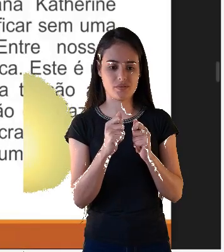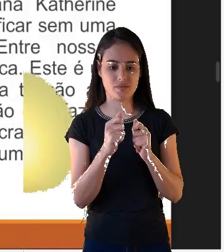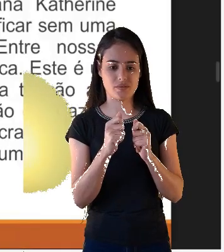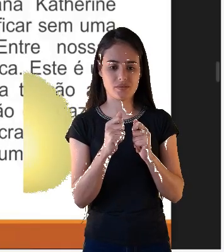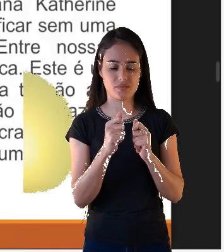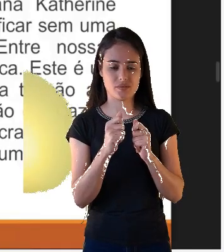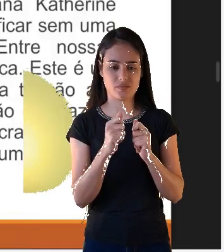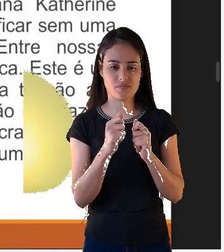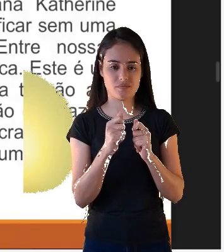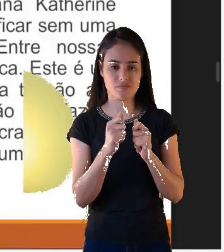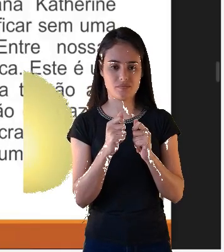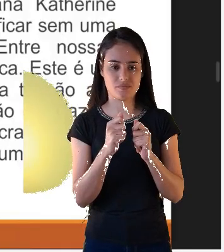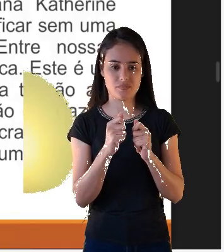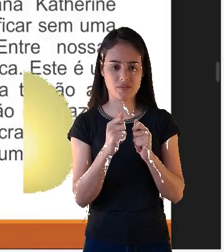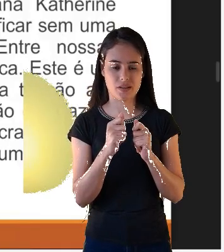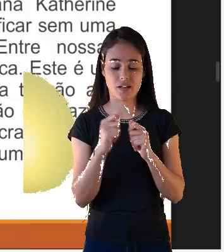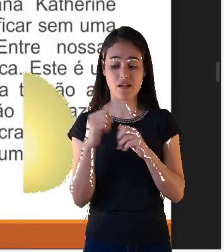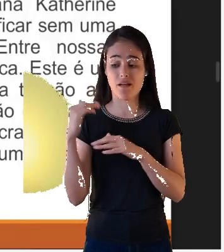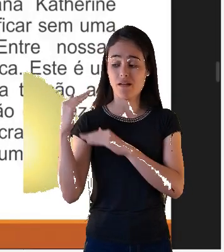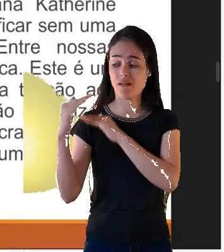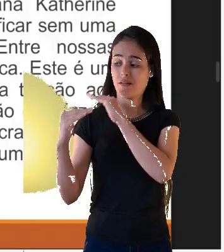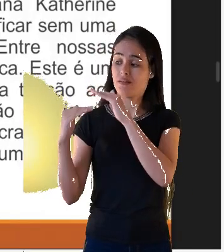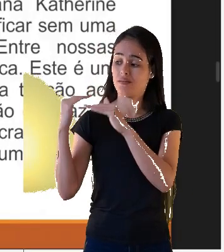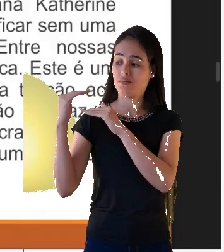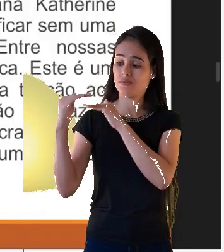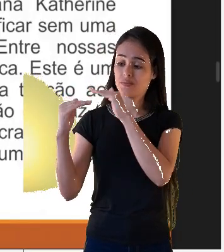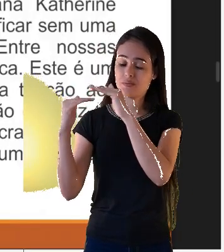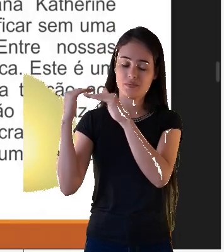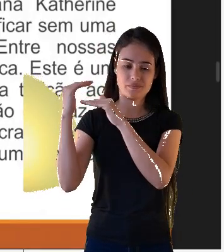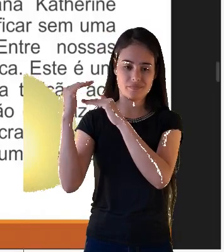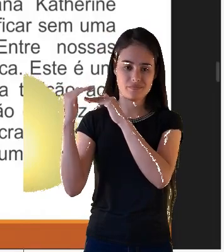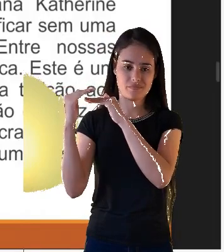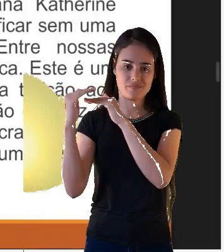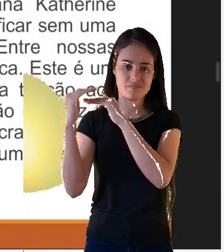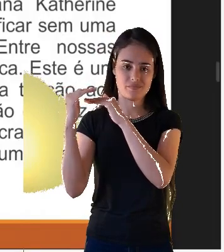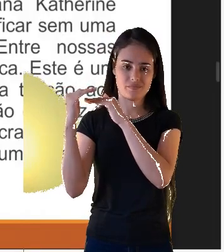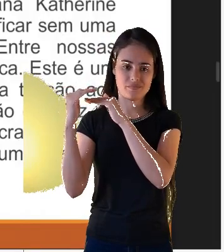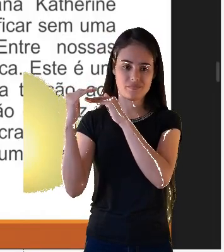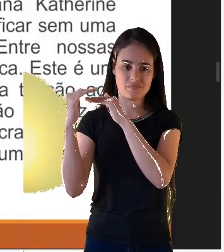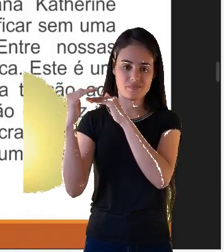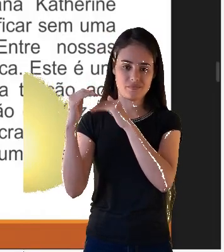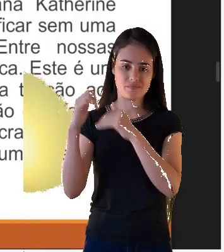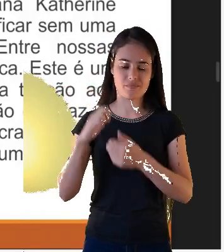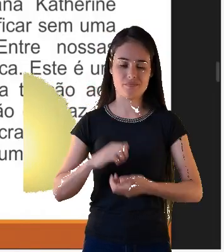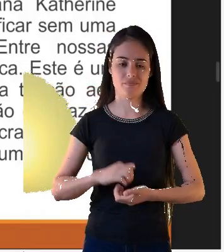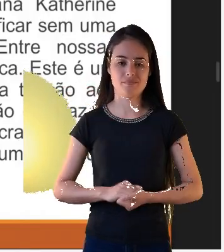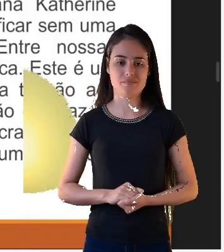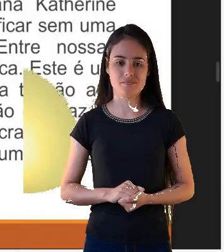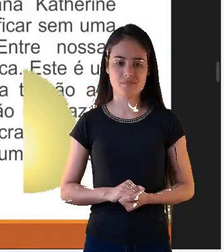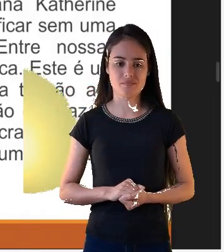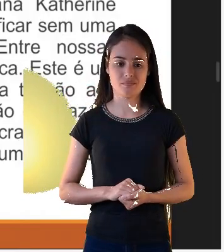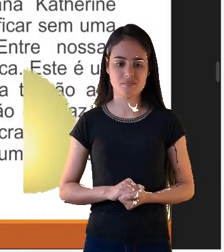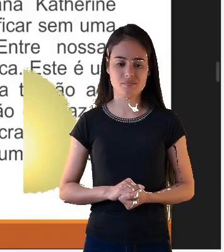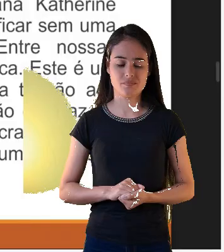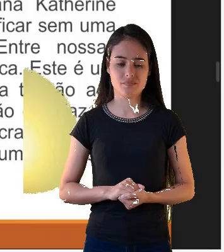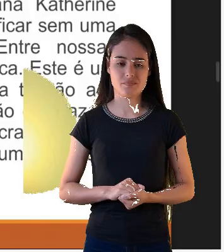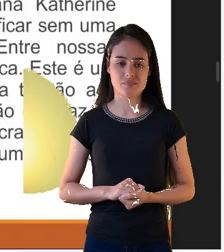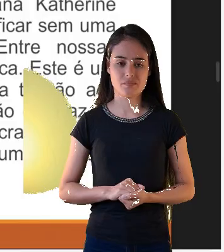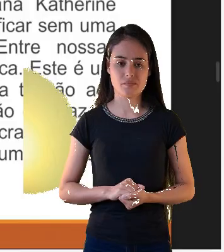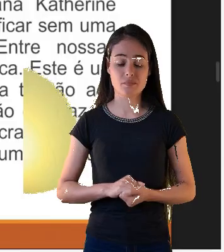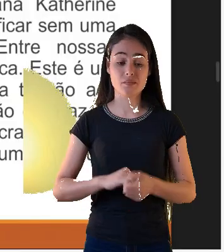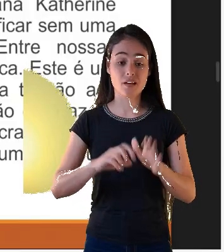da democracia social, inclusive a étnica, um dos seus motivos de vida, uma das